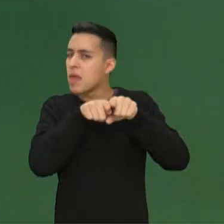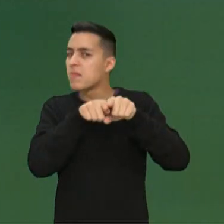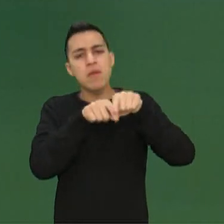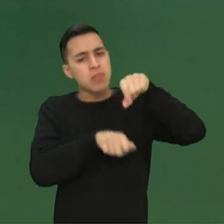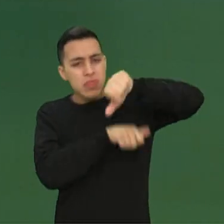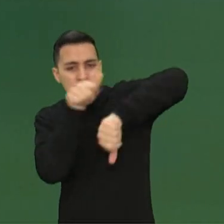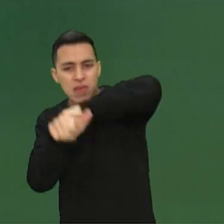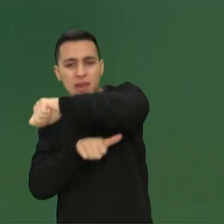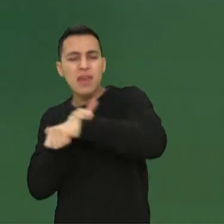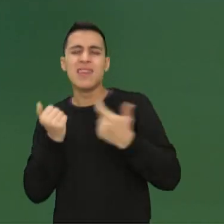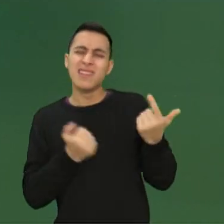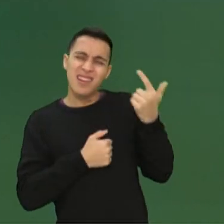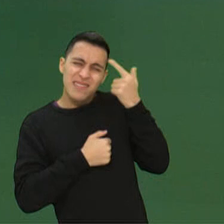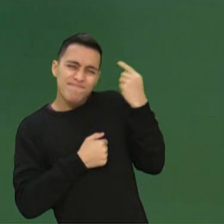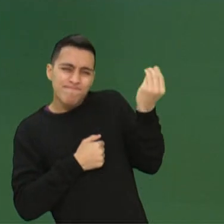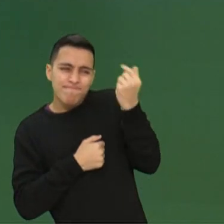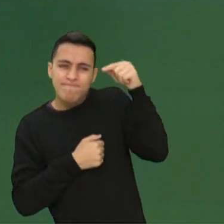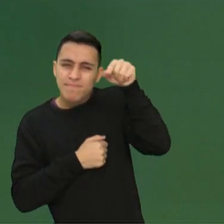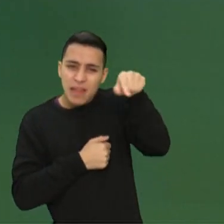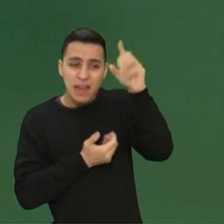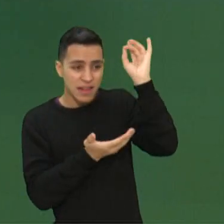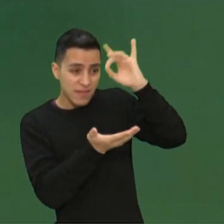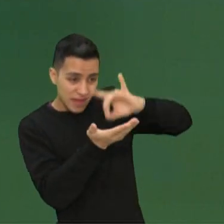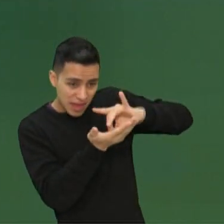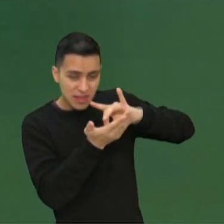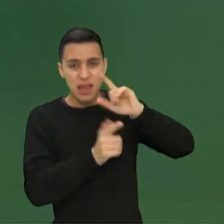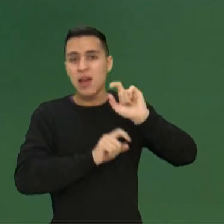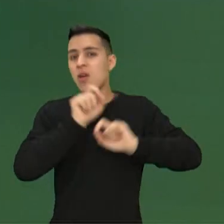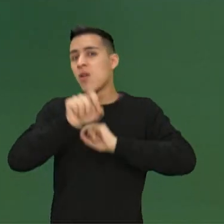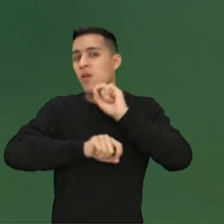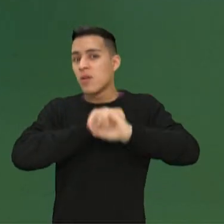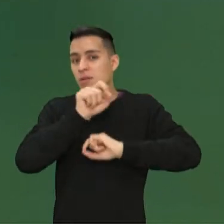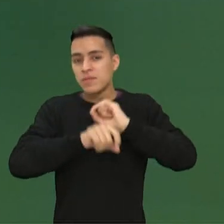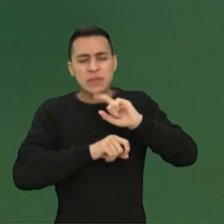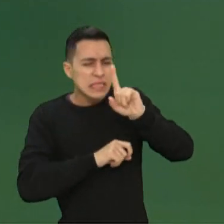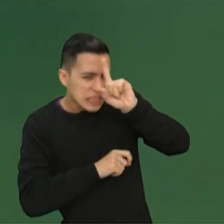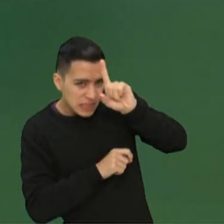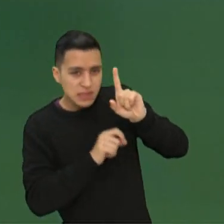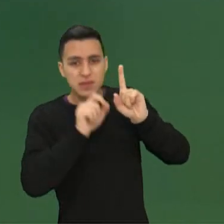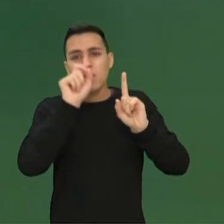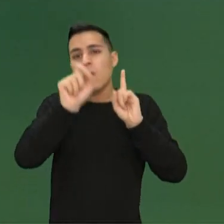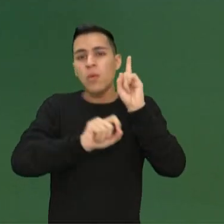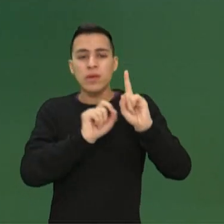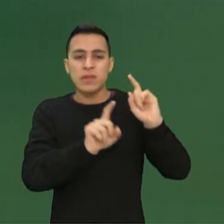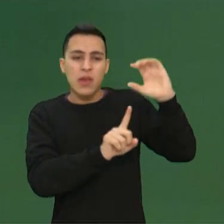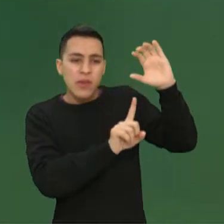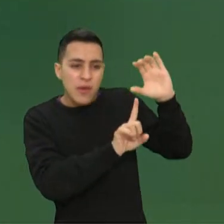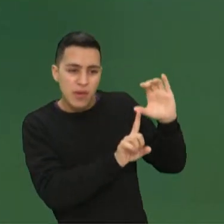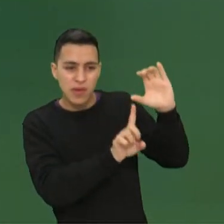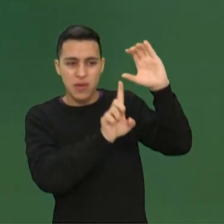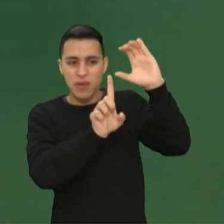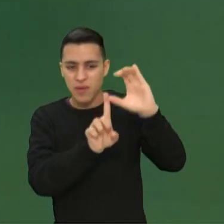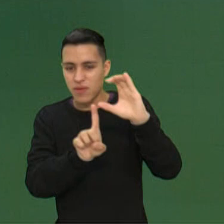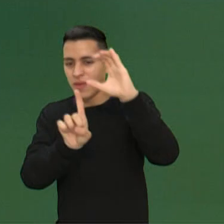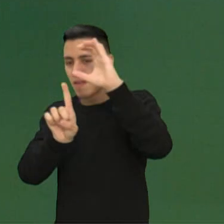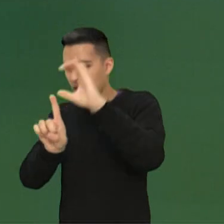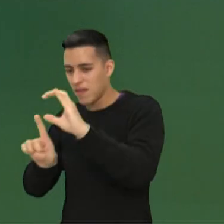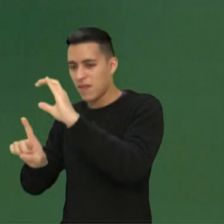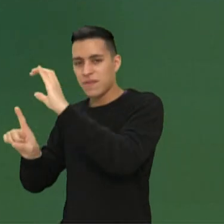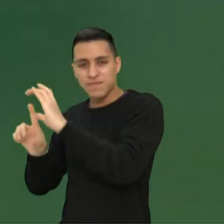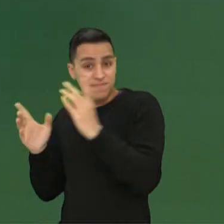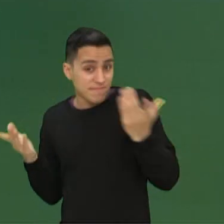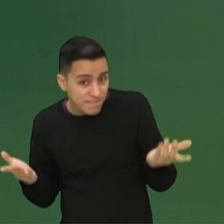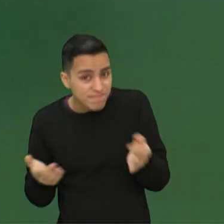portanto, a ideia e a verdade são frutos de um movimento do Espírito no mundo. Ou seja, aquilo que